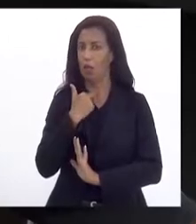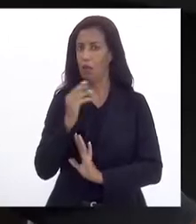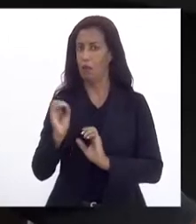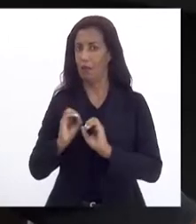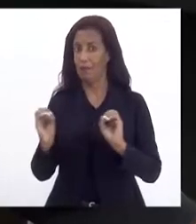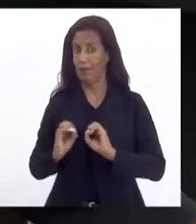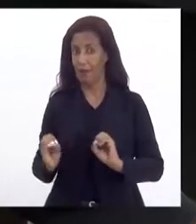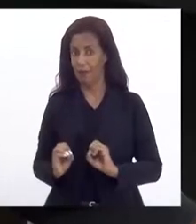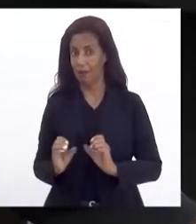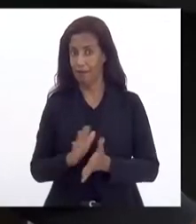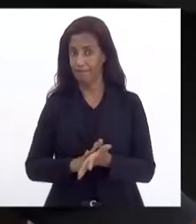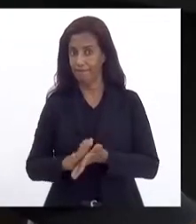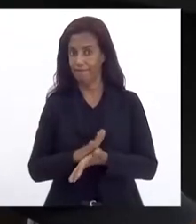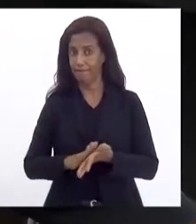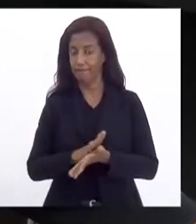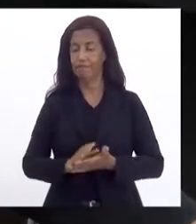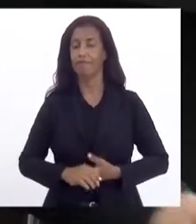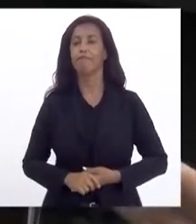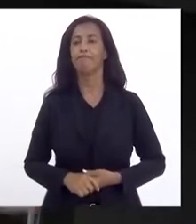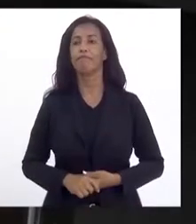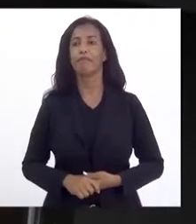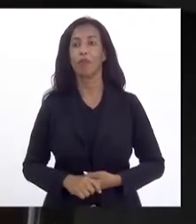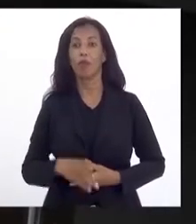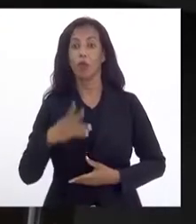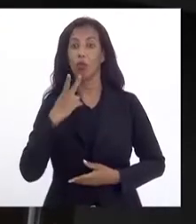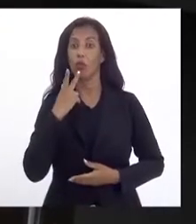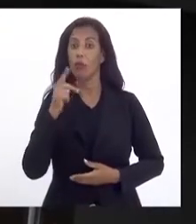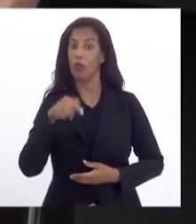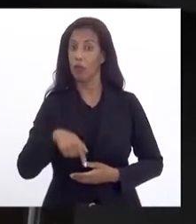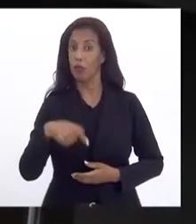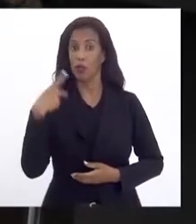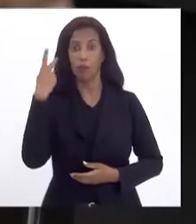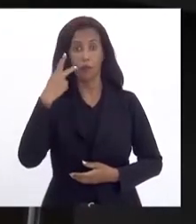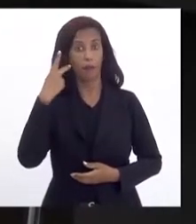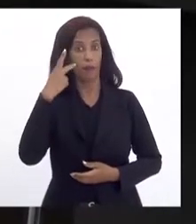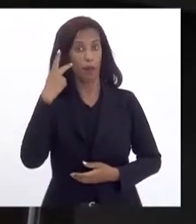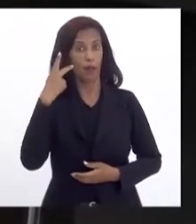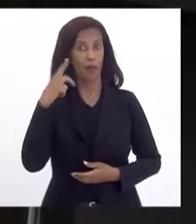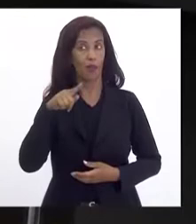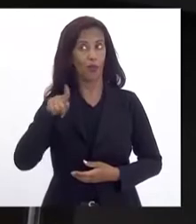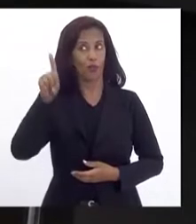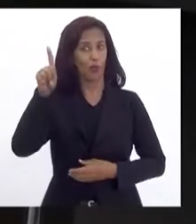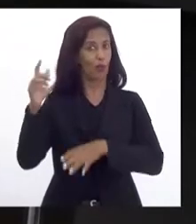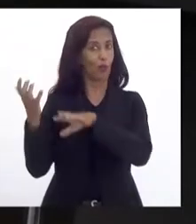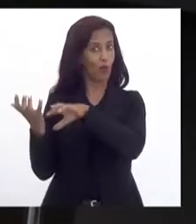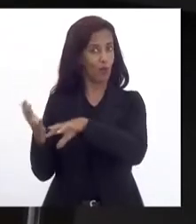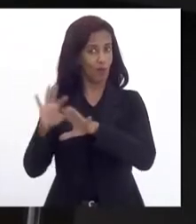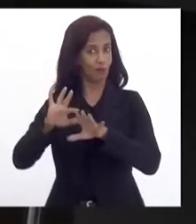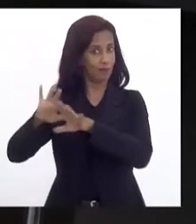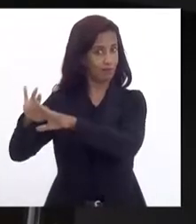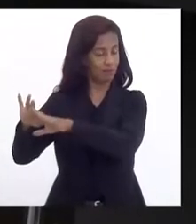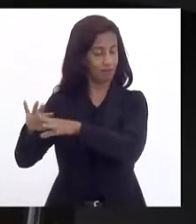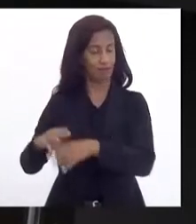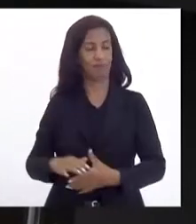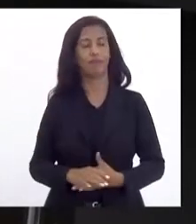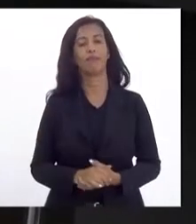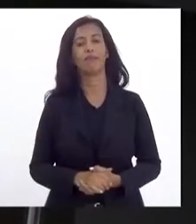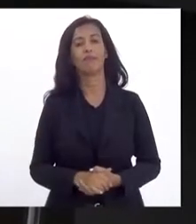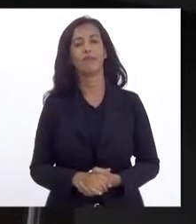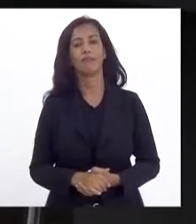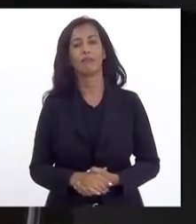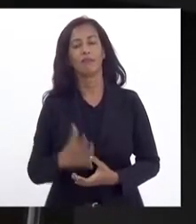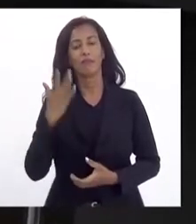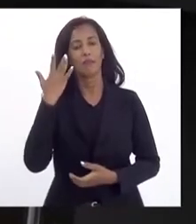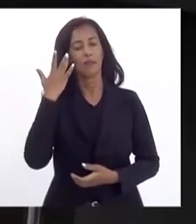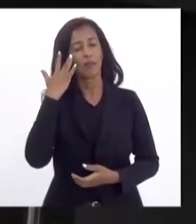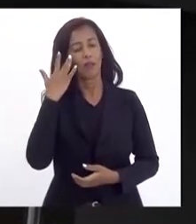de orçamento. Não estou falando aqui do Parlamento, estou falando do Congresso Nacional. Então, eu acho